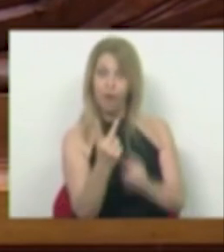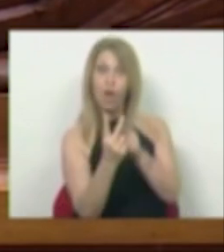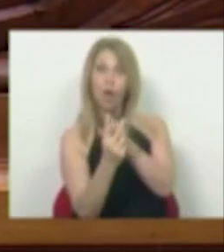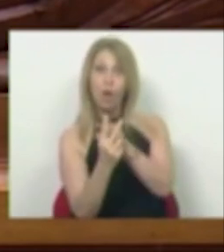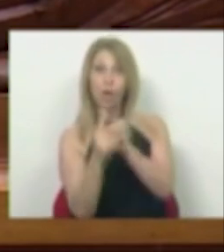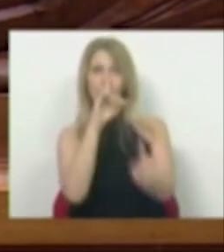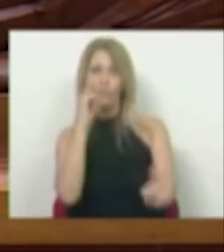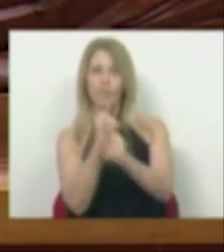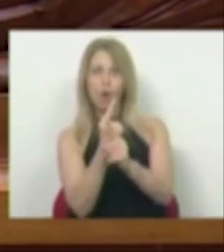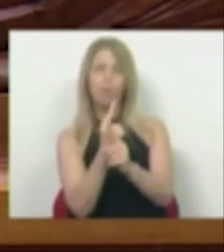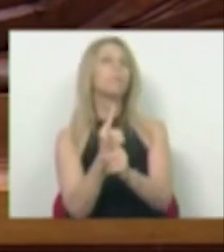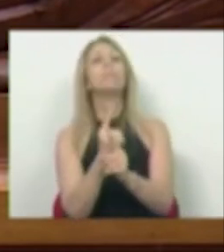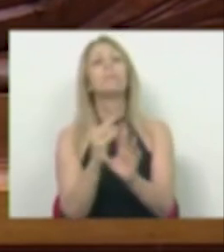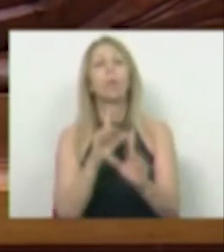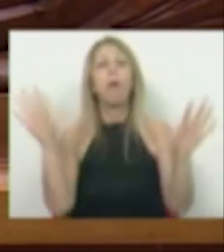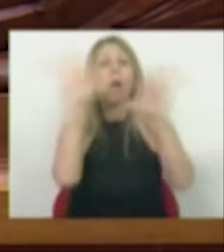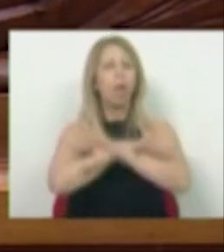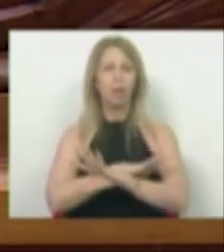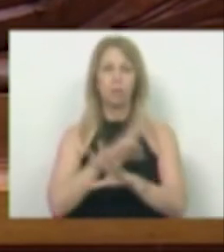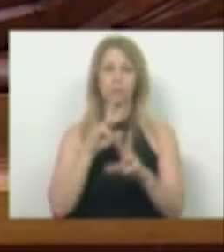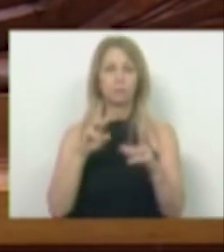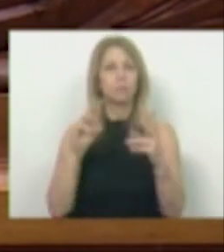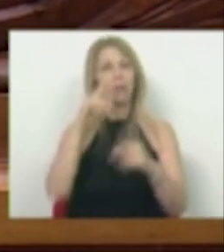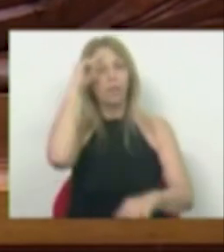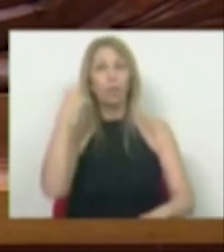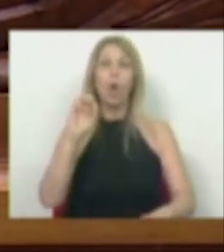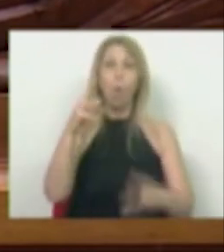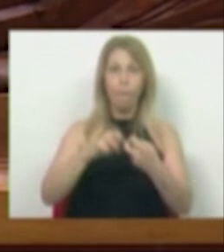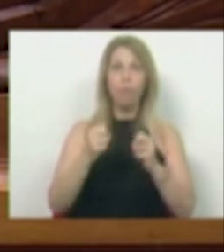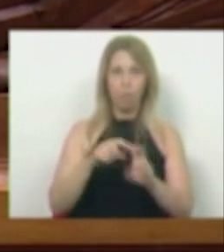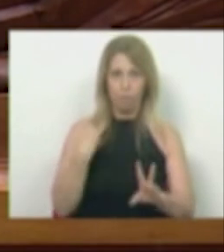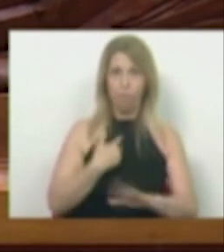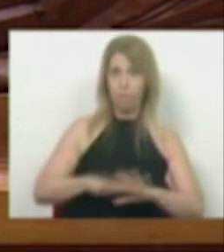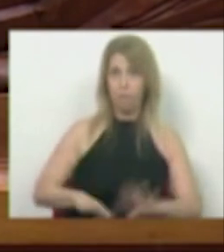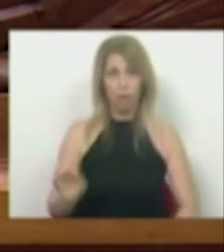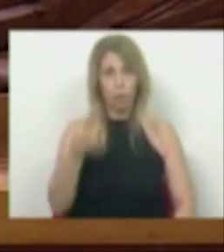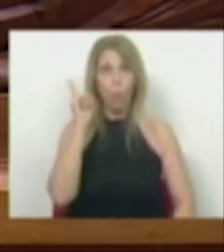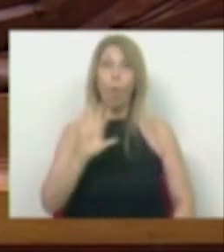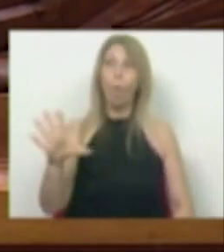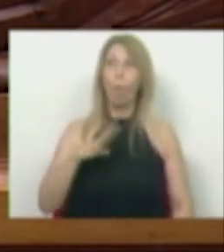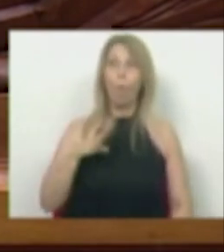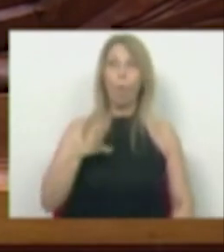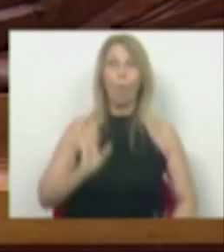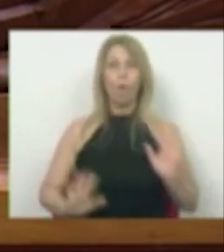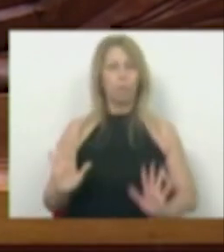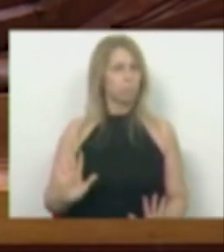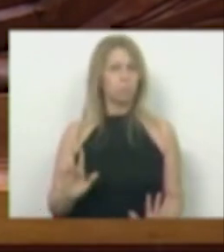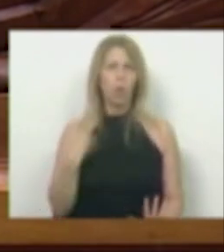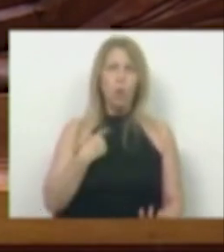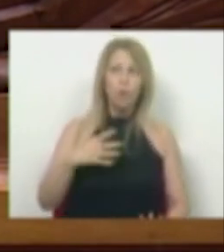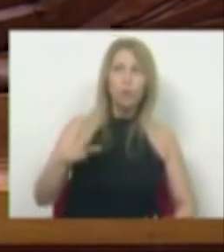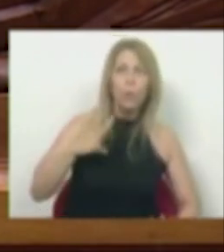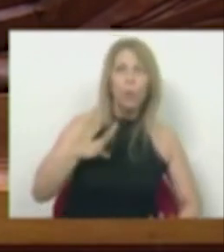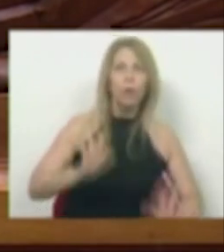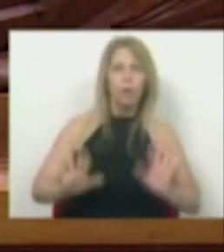não disfarçamos as dificuldades nem os problemas, mas também não os tememos. É que não temos mesmo nenhum temor.